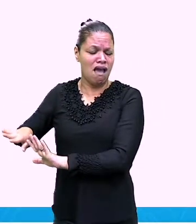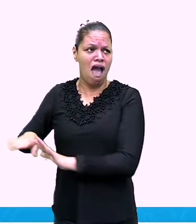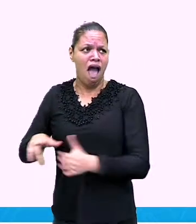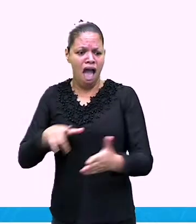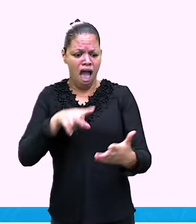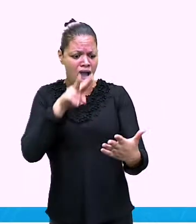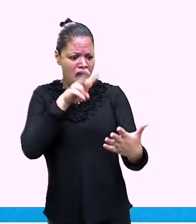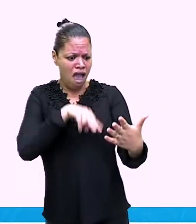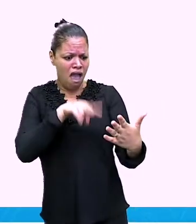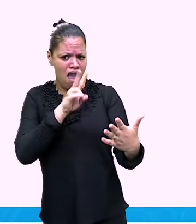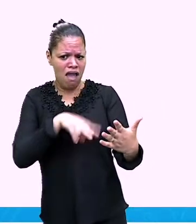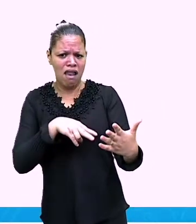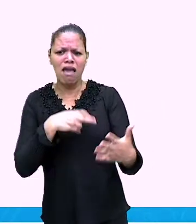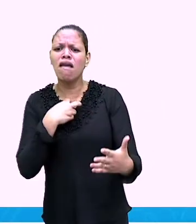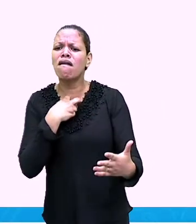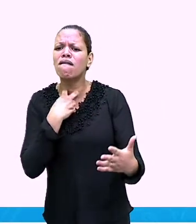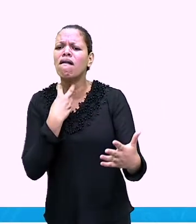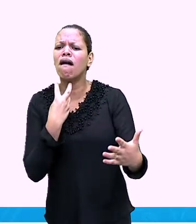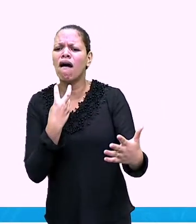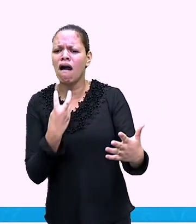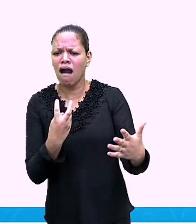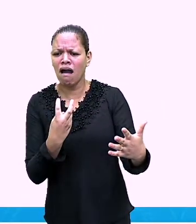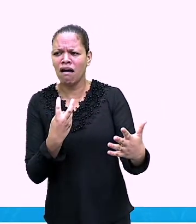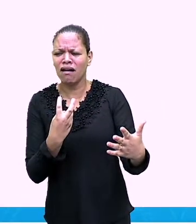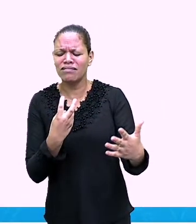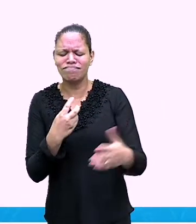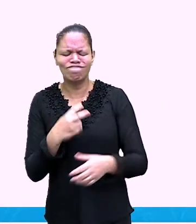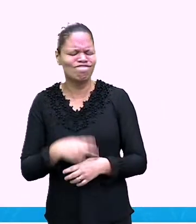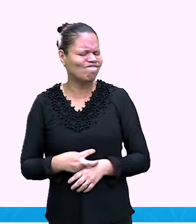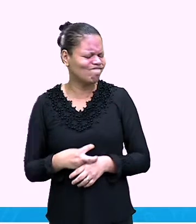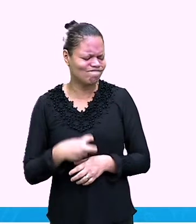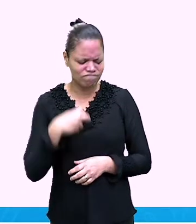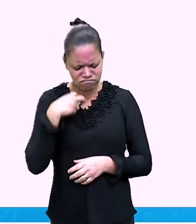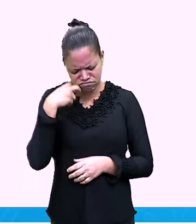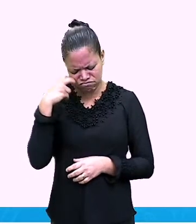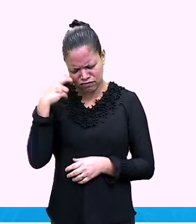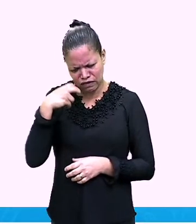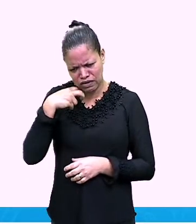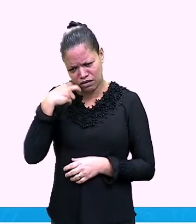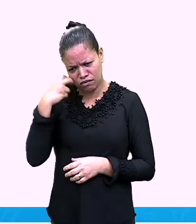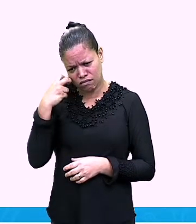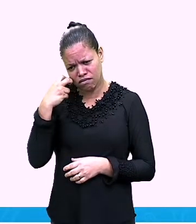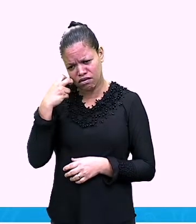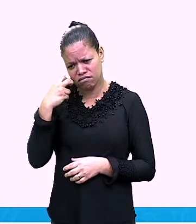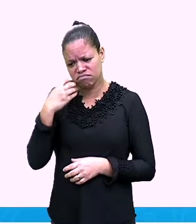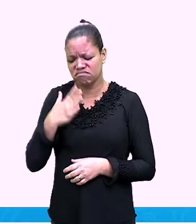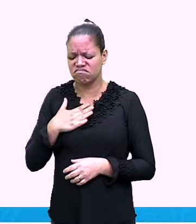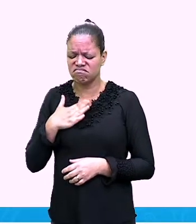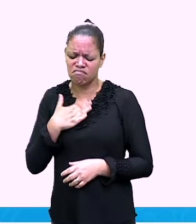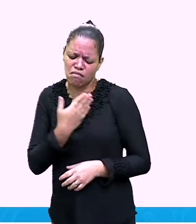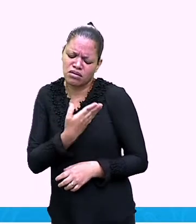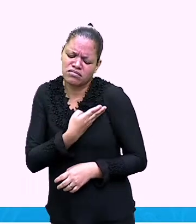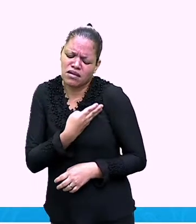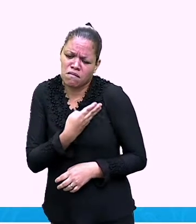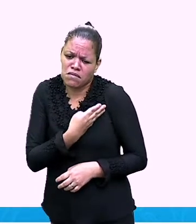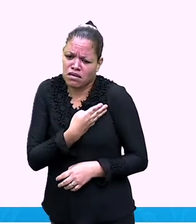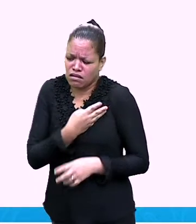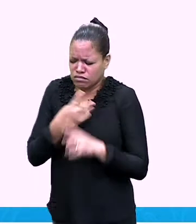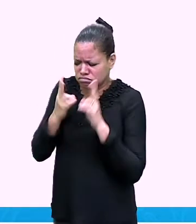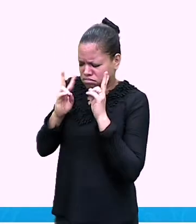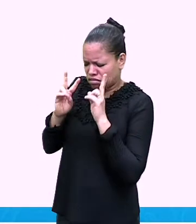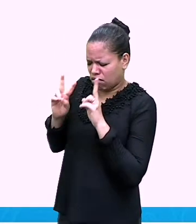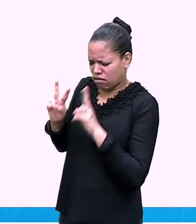horrível. Eu morria de vergonha. Tinha certeza que os meus amigos estavam todos olhando para